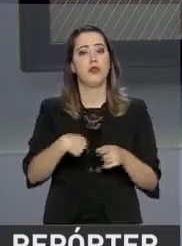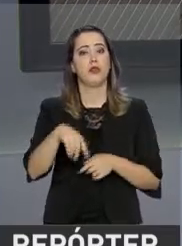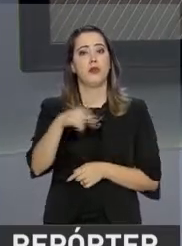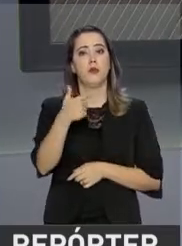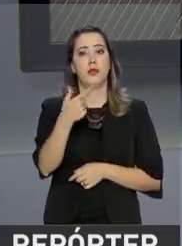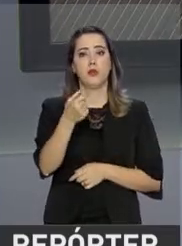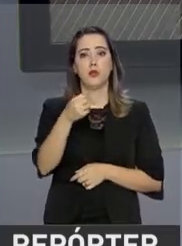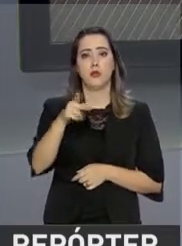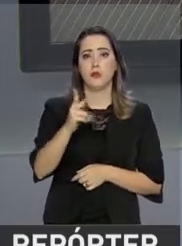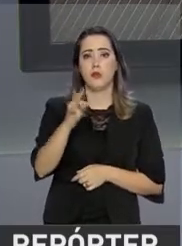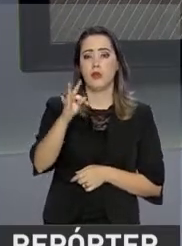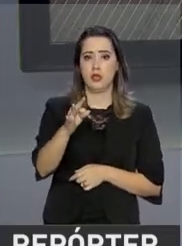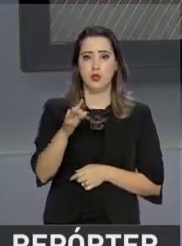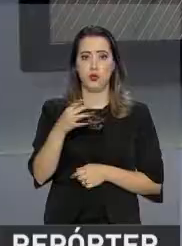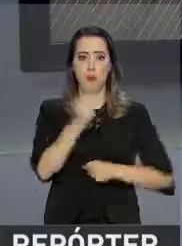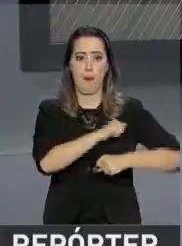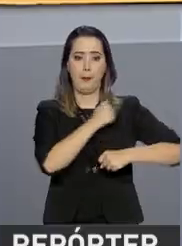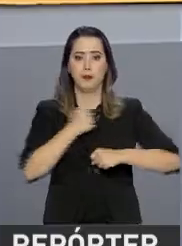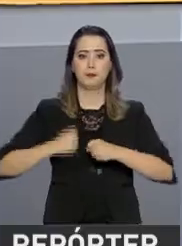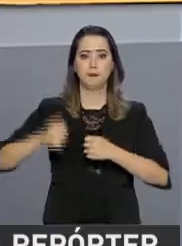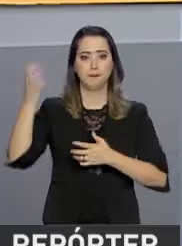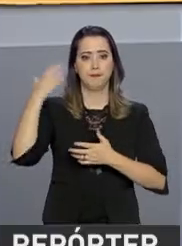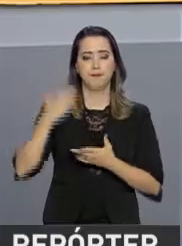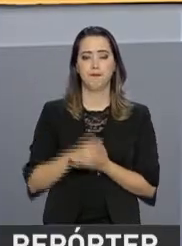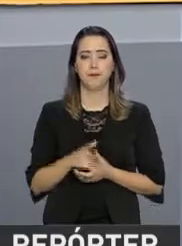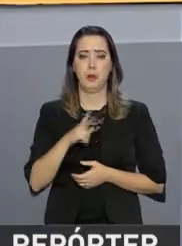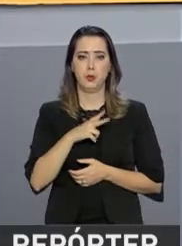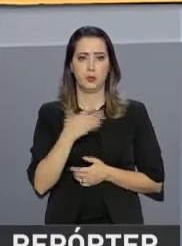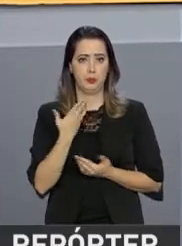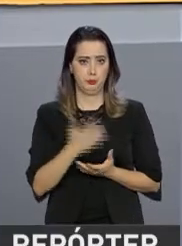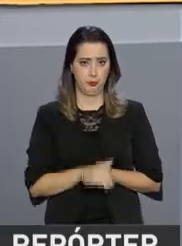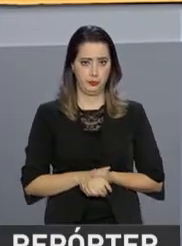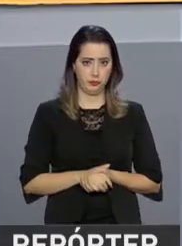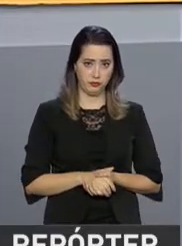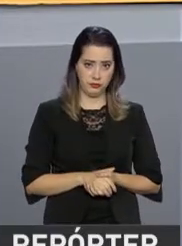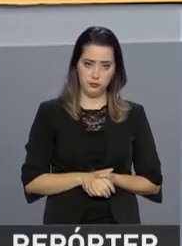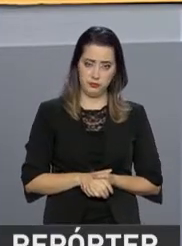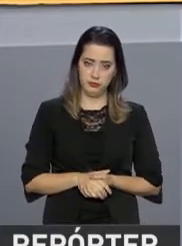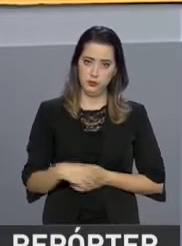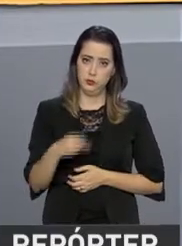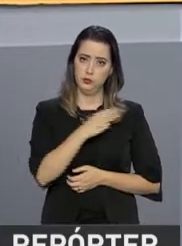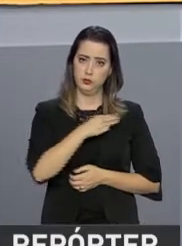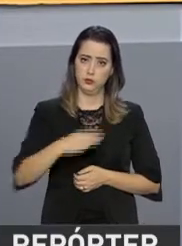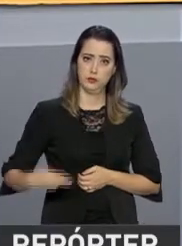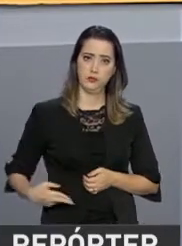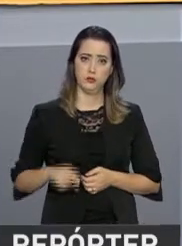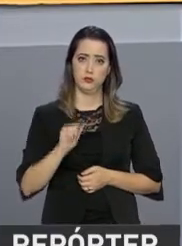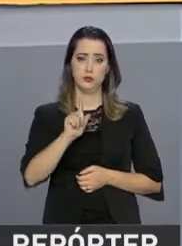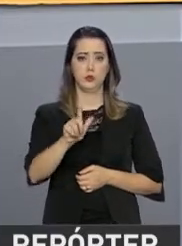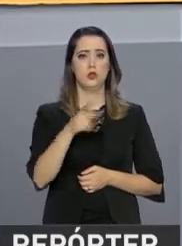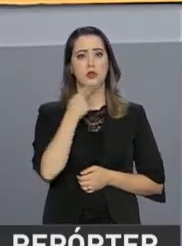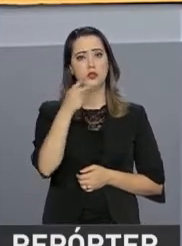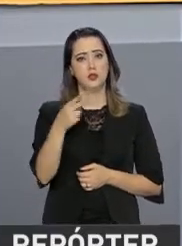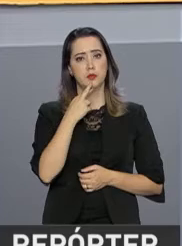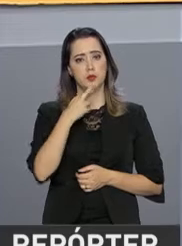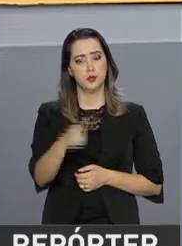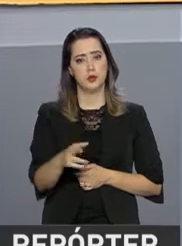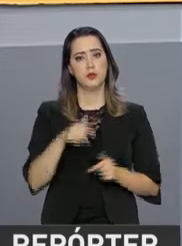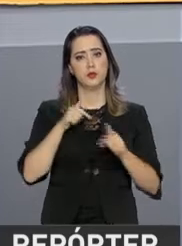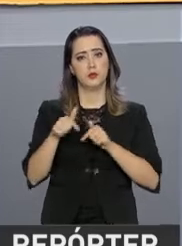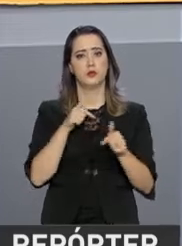kits de limpeza e higiene pessoal. O ministro Raul Jungmann falou sobre os resultados da Operação Tiradentes